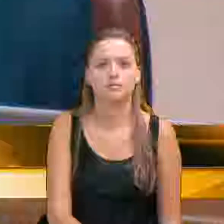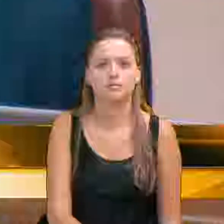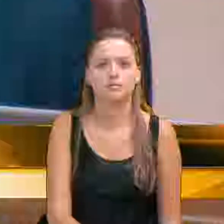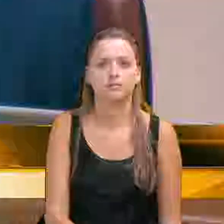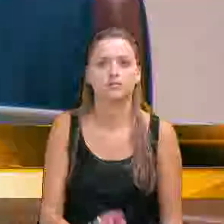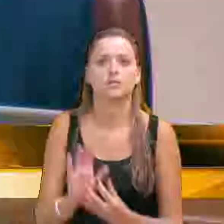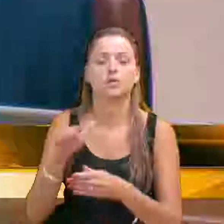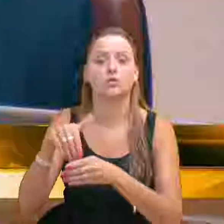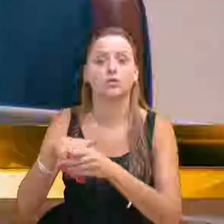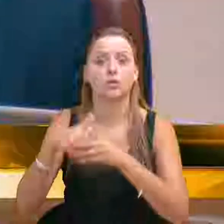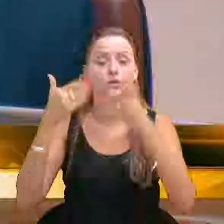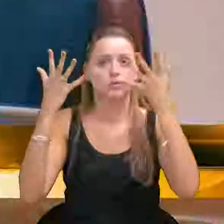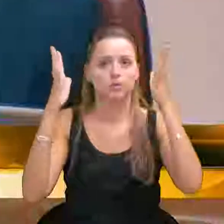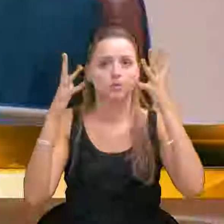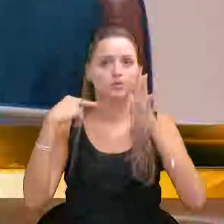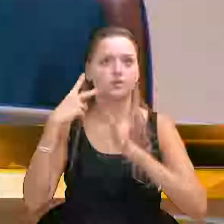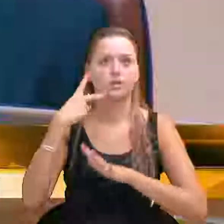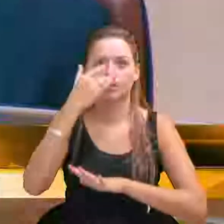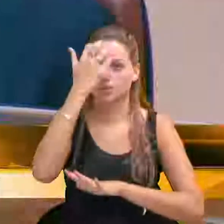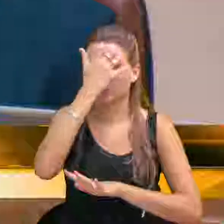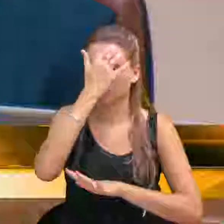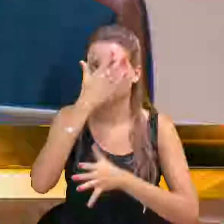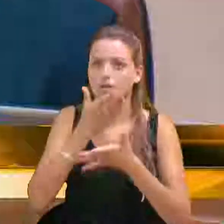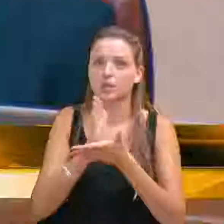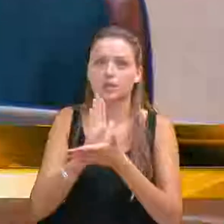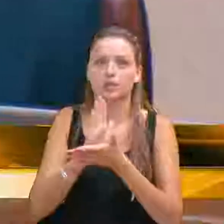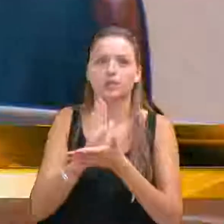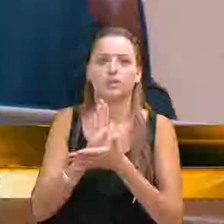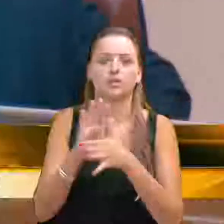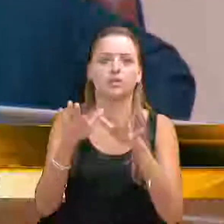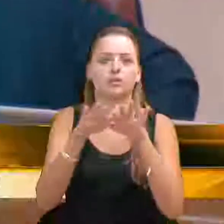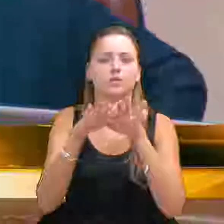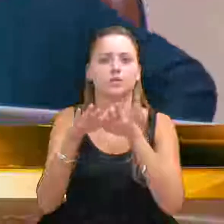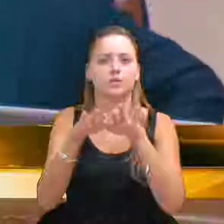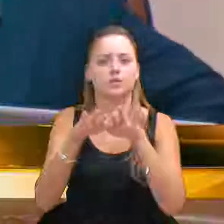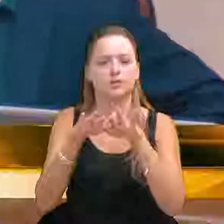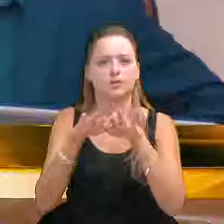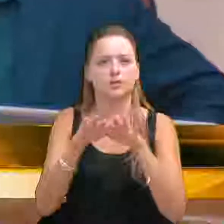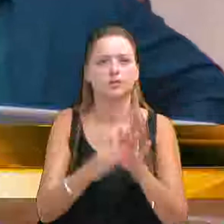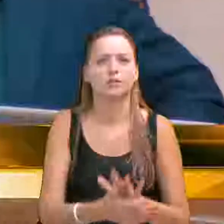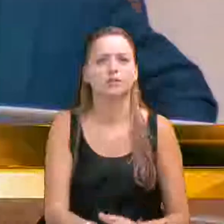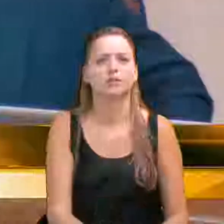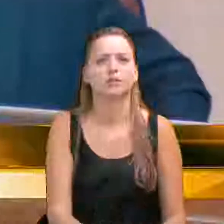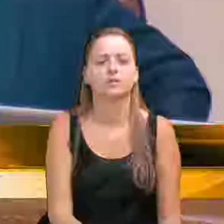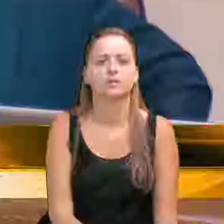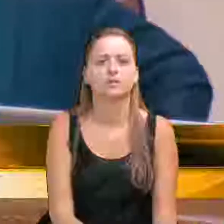Votos de congratulações, vereadora Adiló de Domênico, aprovado por unanimidade,